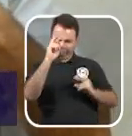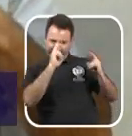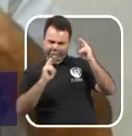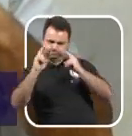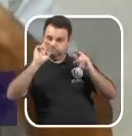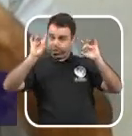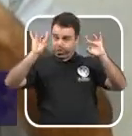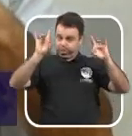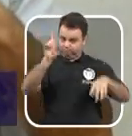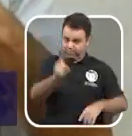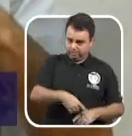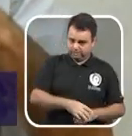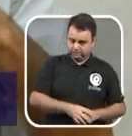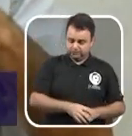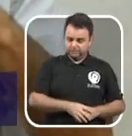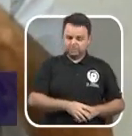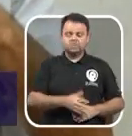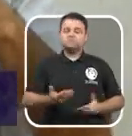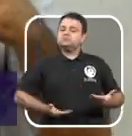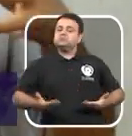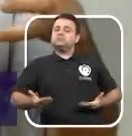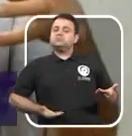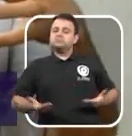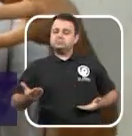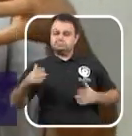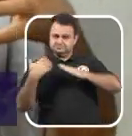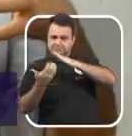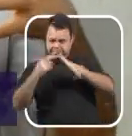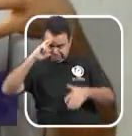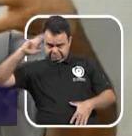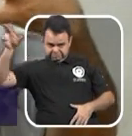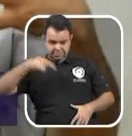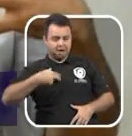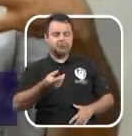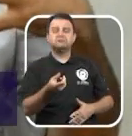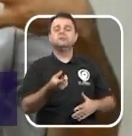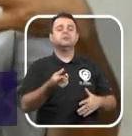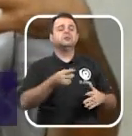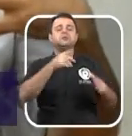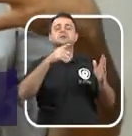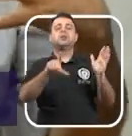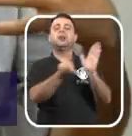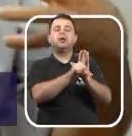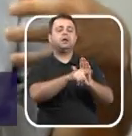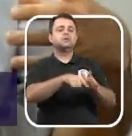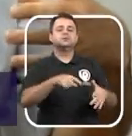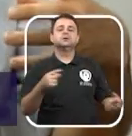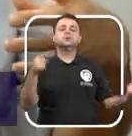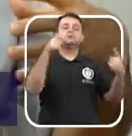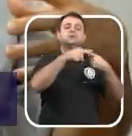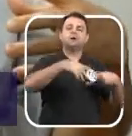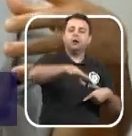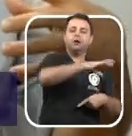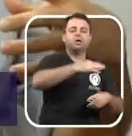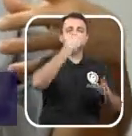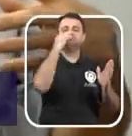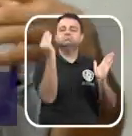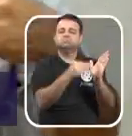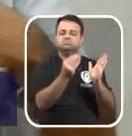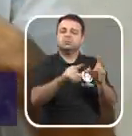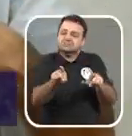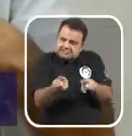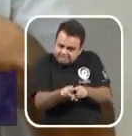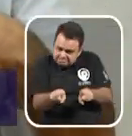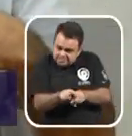toda violação de direitos trabalhistas, ainda tem uma desconfiança de que você tem uma gordura. Você tem caixa 2 montado nesse esquema